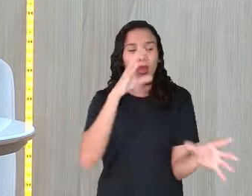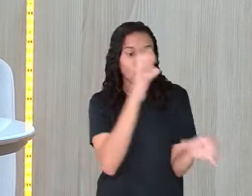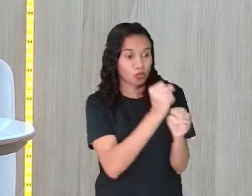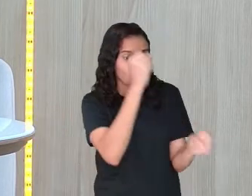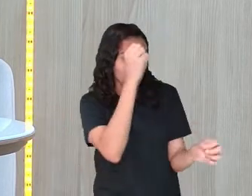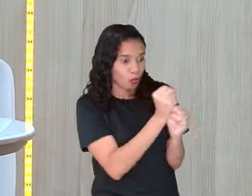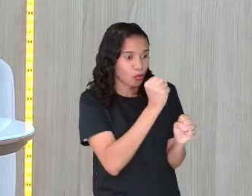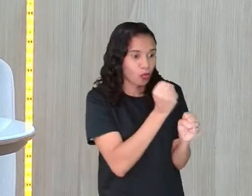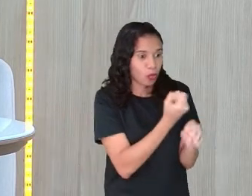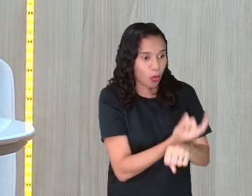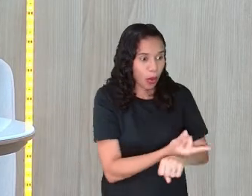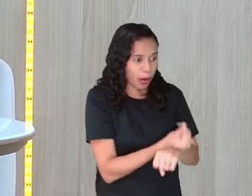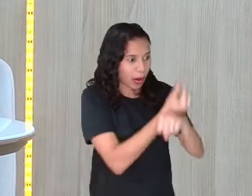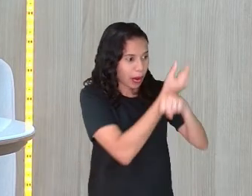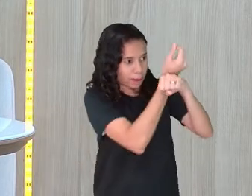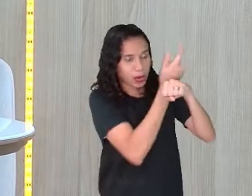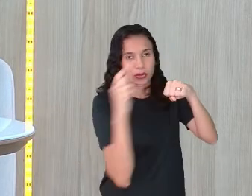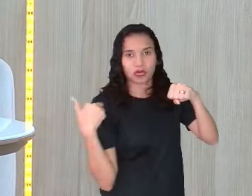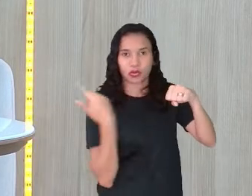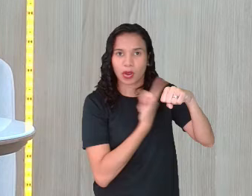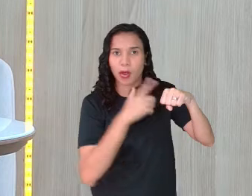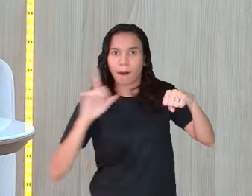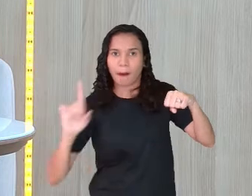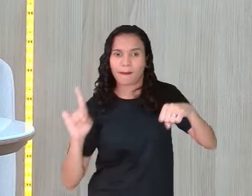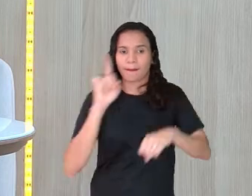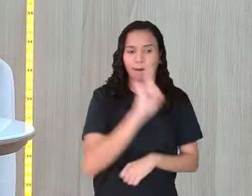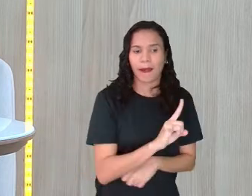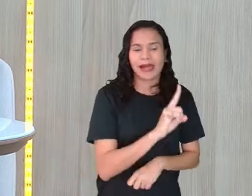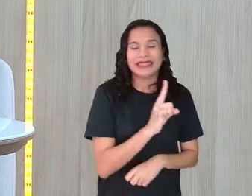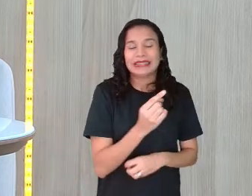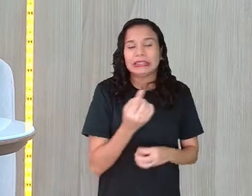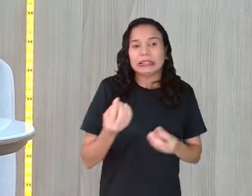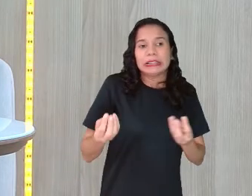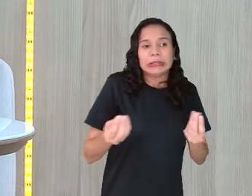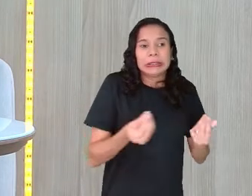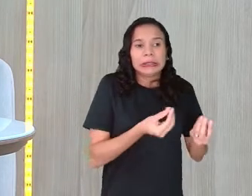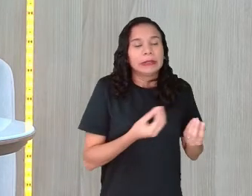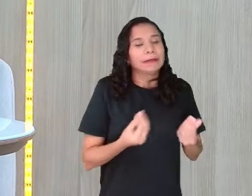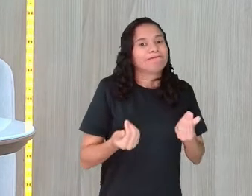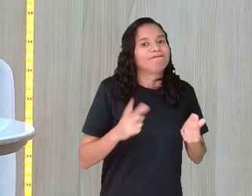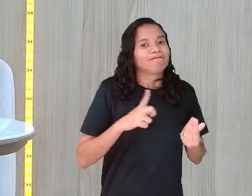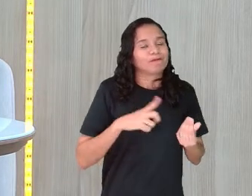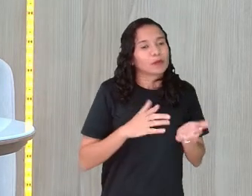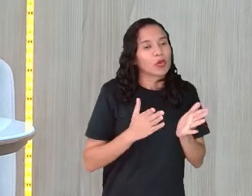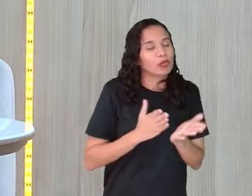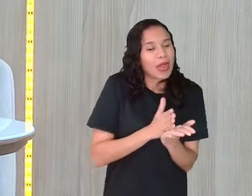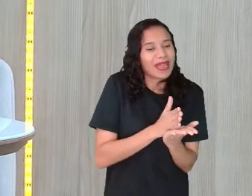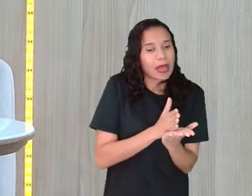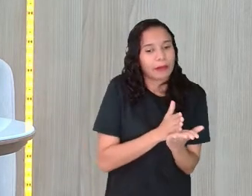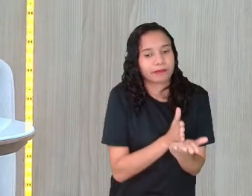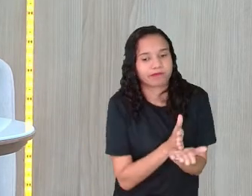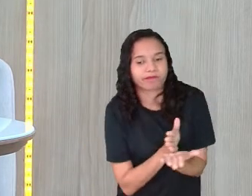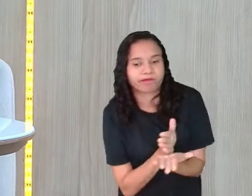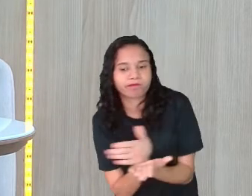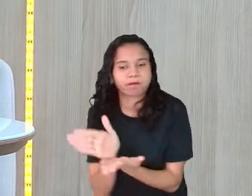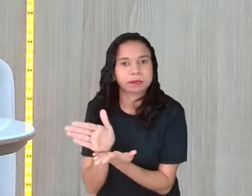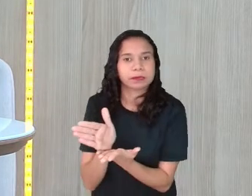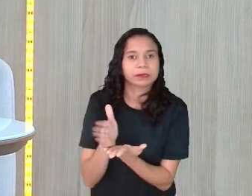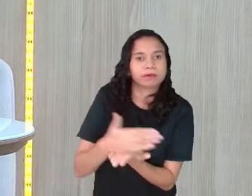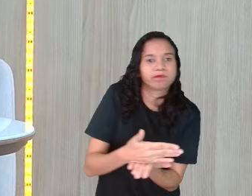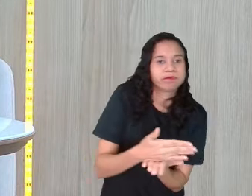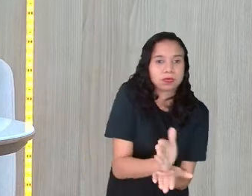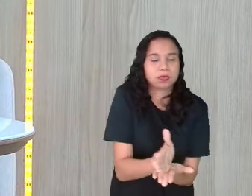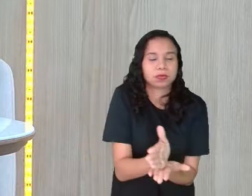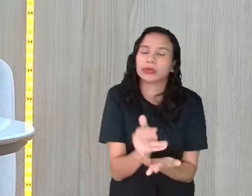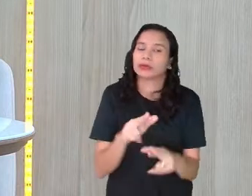do sistema capitalista do qual a gente está inserido, muitas vezes isso tem um desvio, né? E aí acaba,